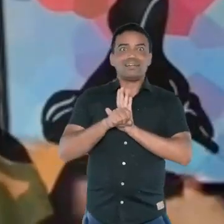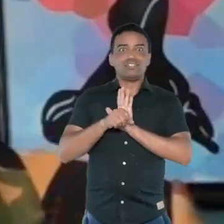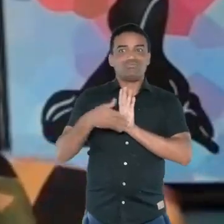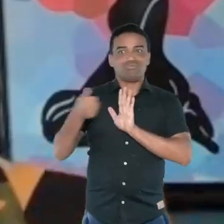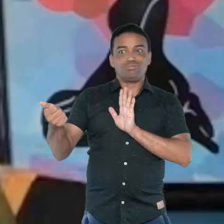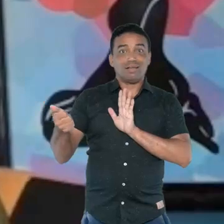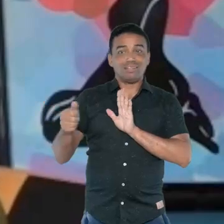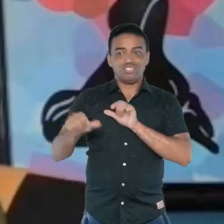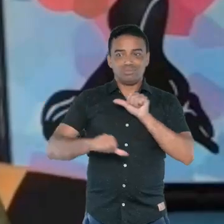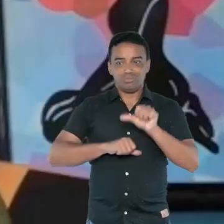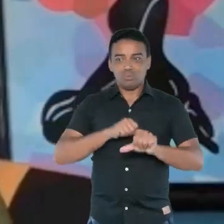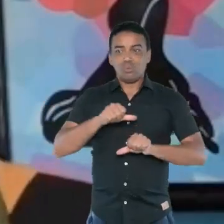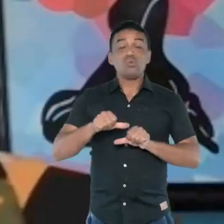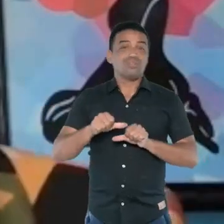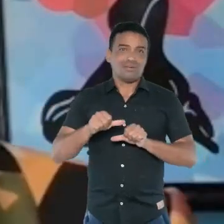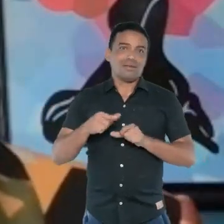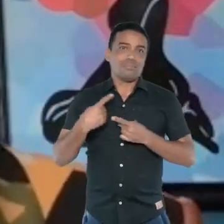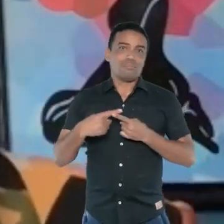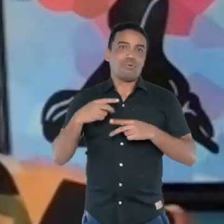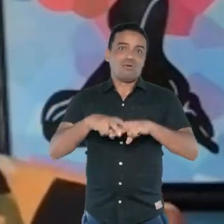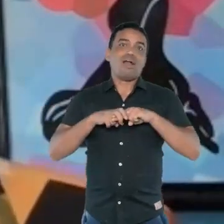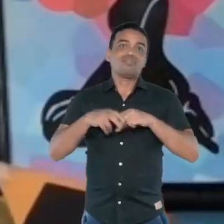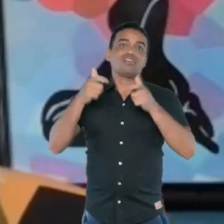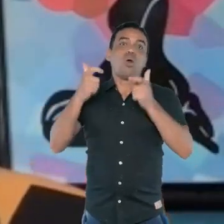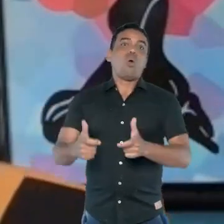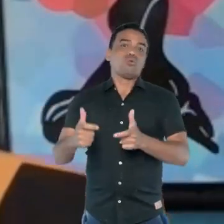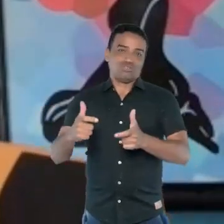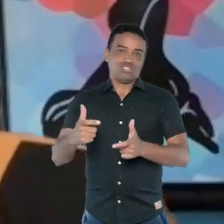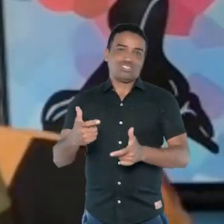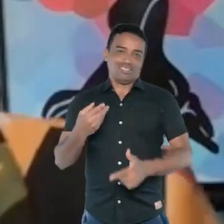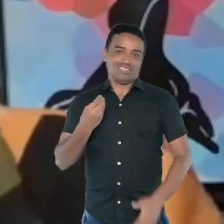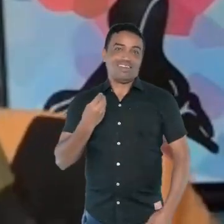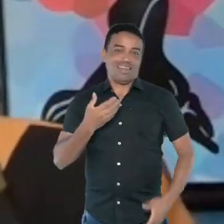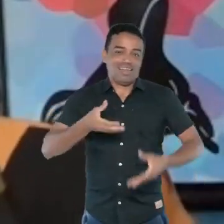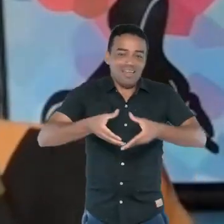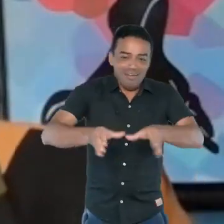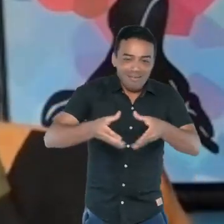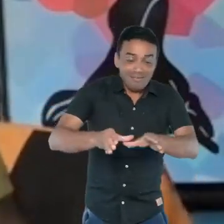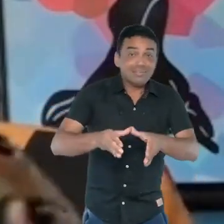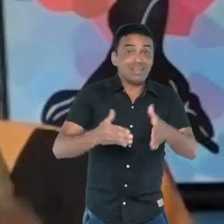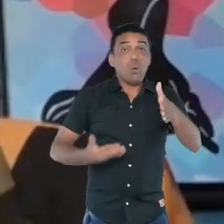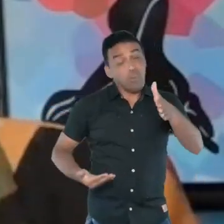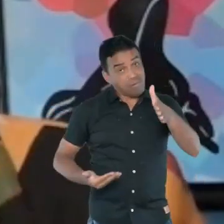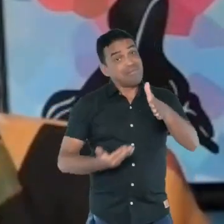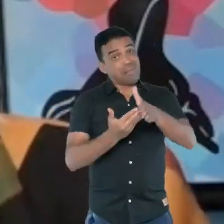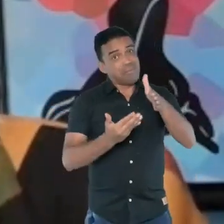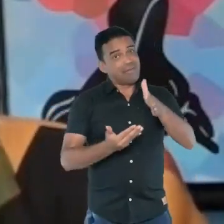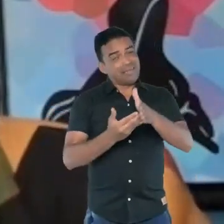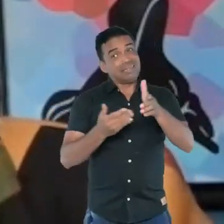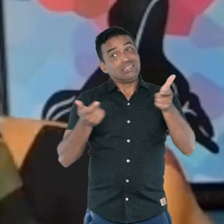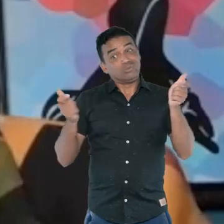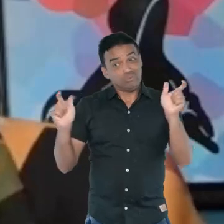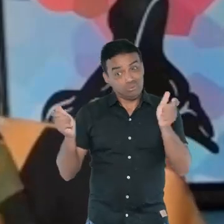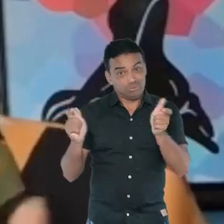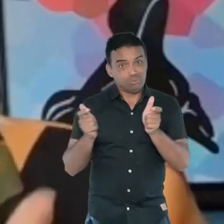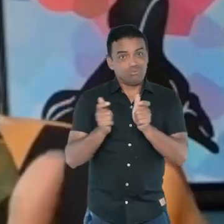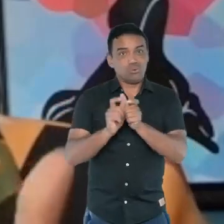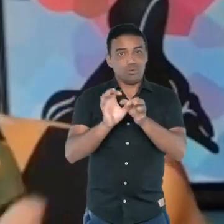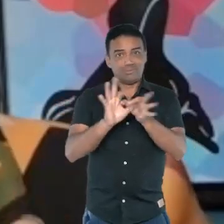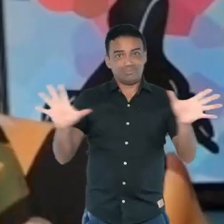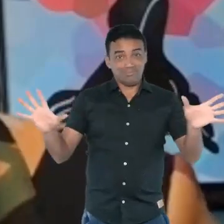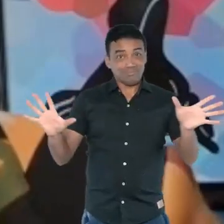Na parte superior direita, lê-se Sempre um Papo. Na parte inferior esquerda estão as logomarcas das